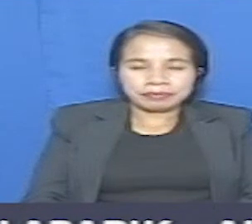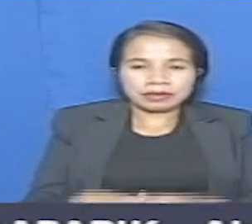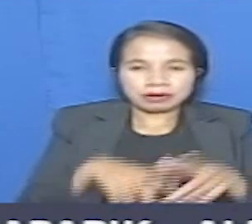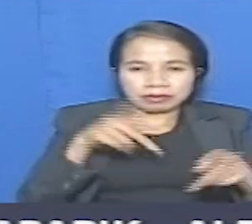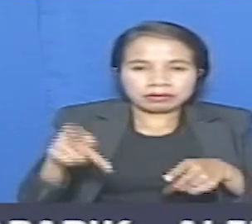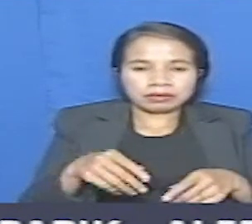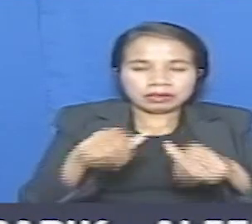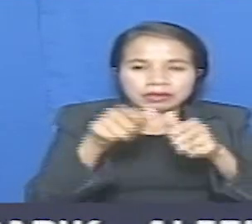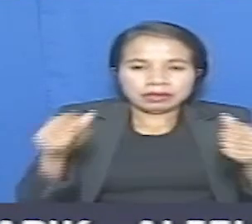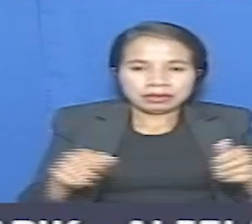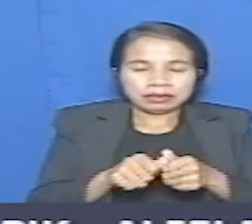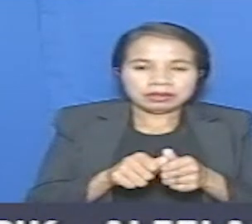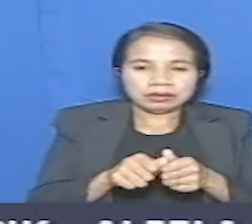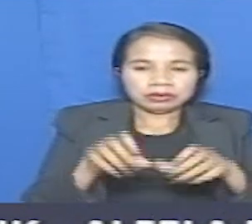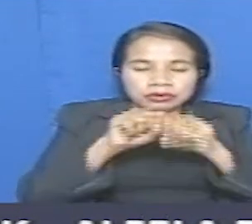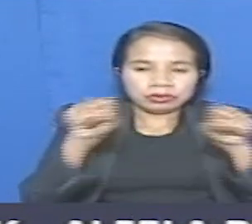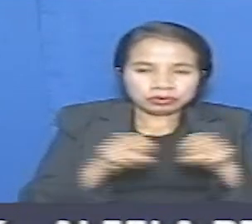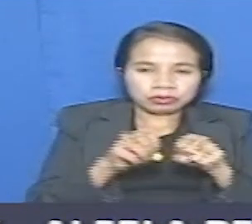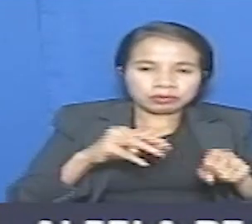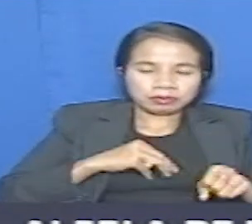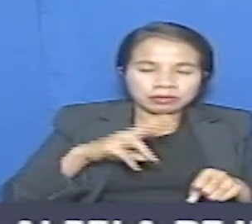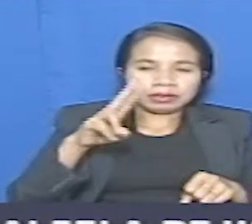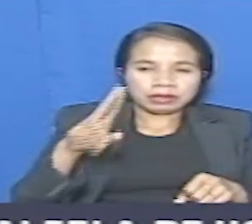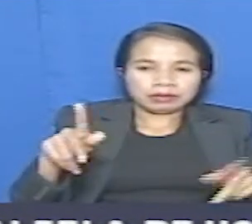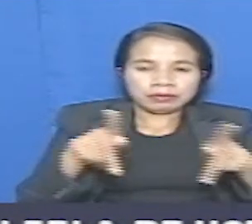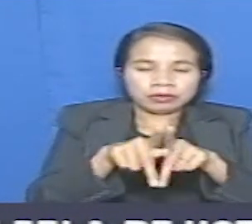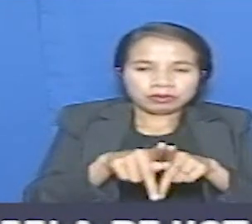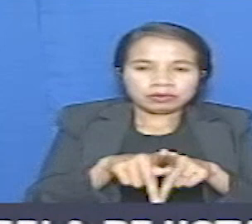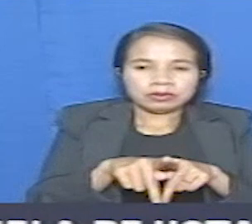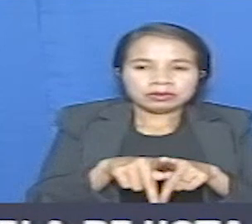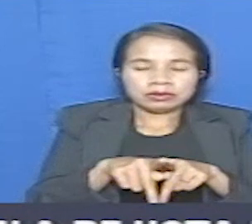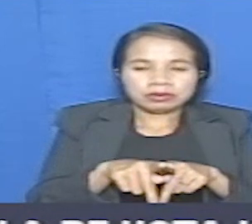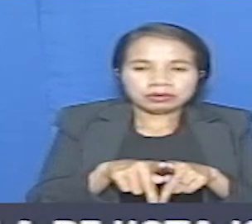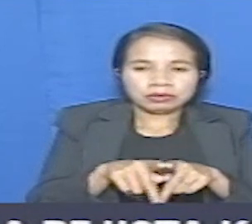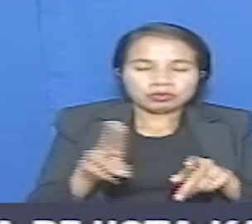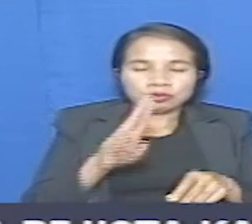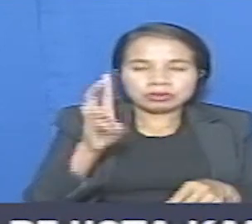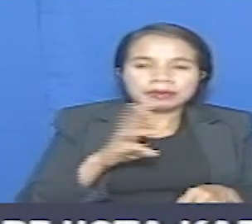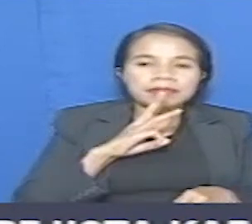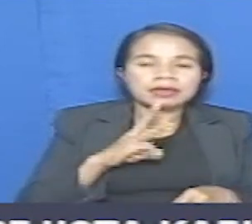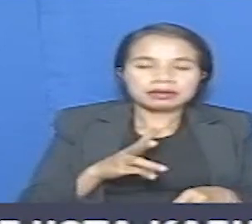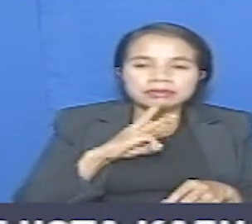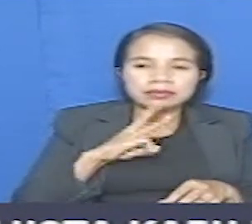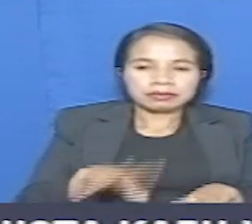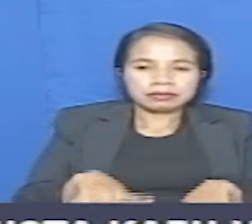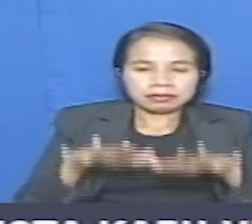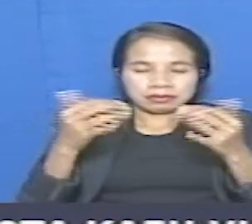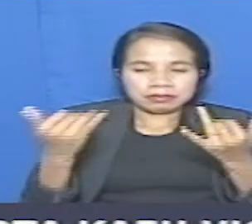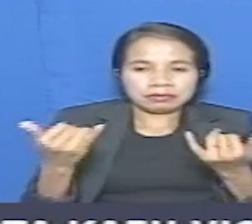Comme dari i aldeia Lisbu taxo kuman lewana pos postu consumo be mota hafuin sofre ba inundação foi na lais.